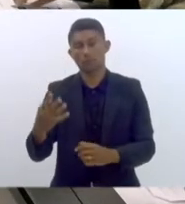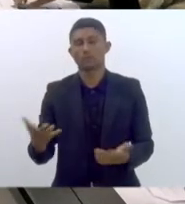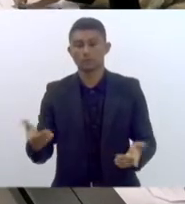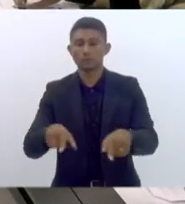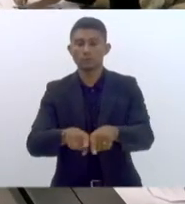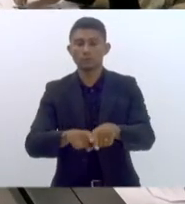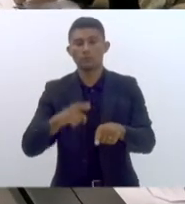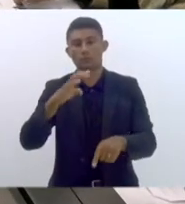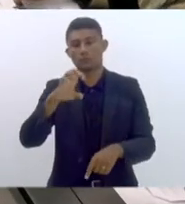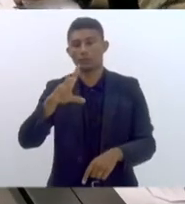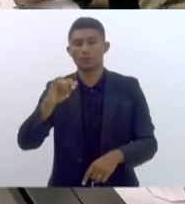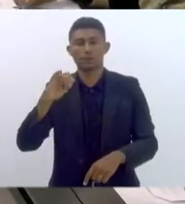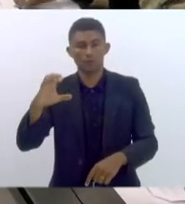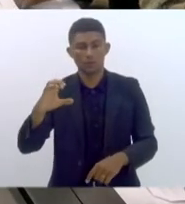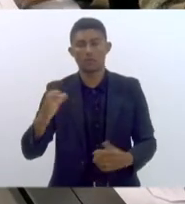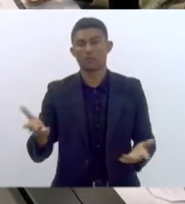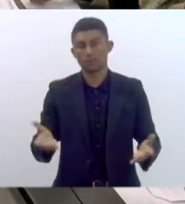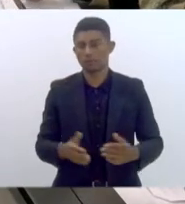Vamos entender aqui.